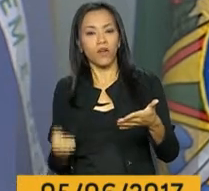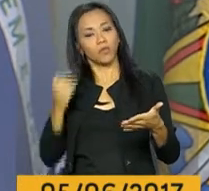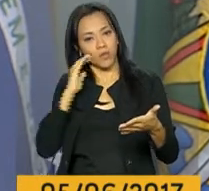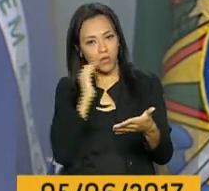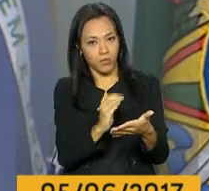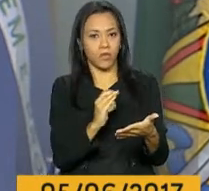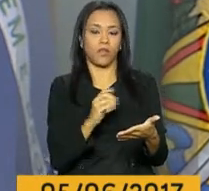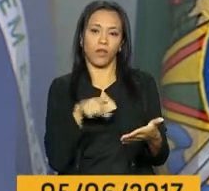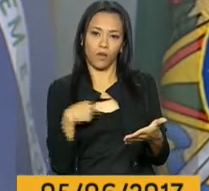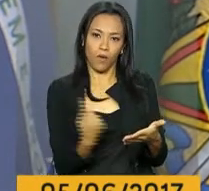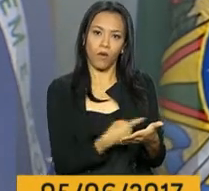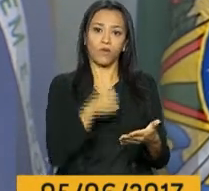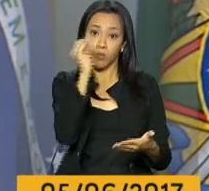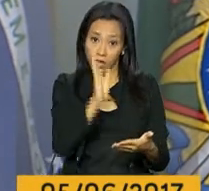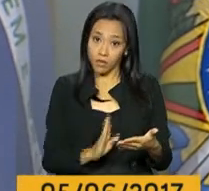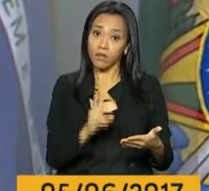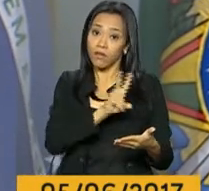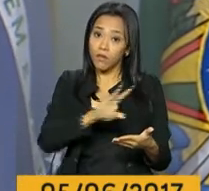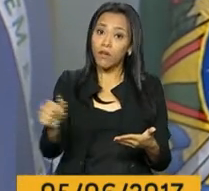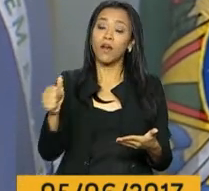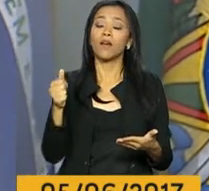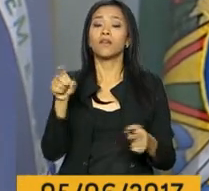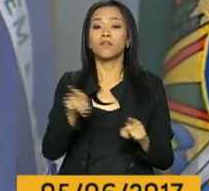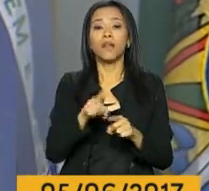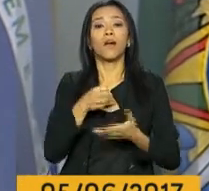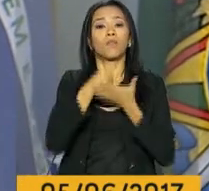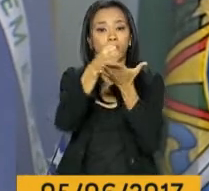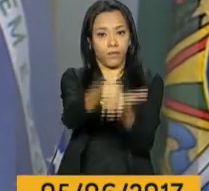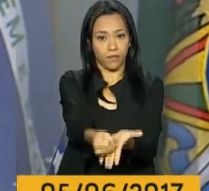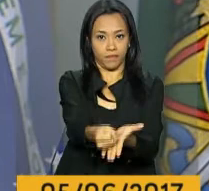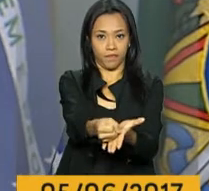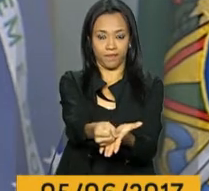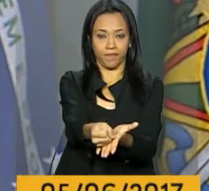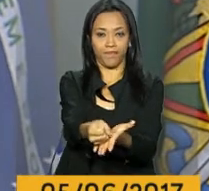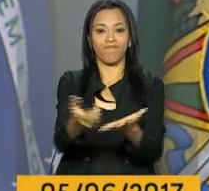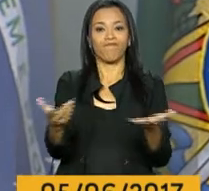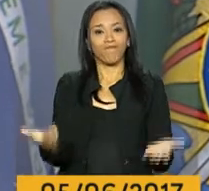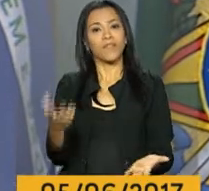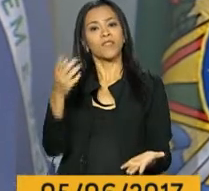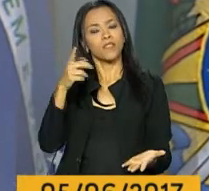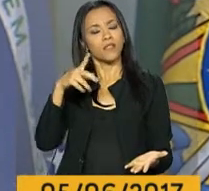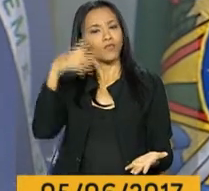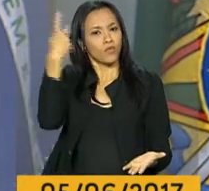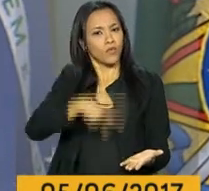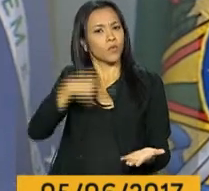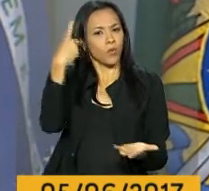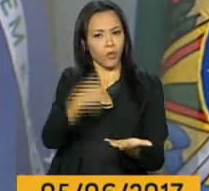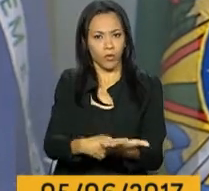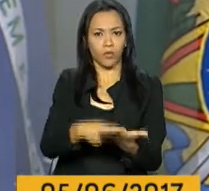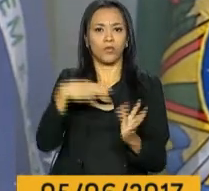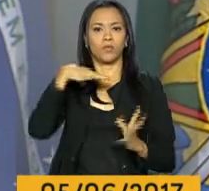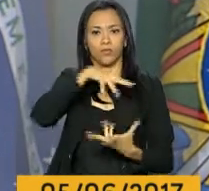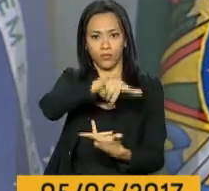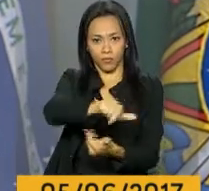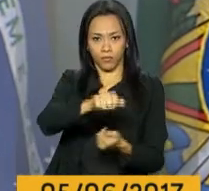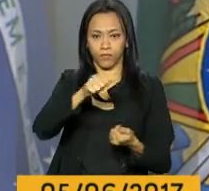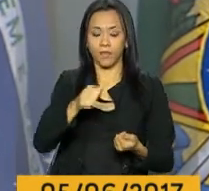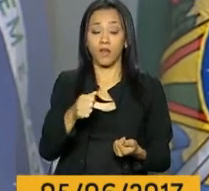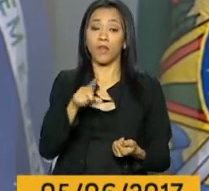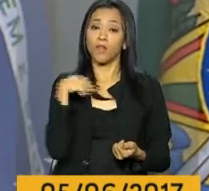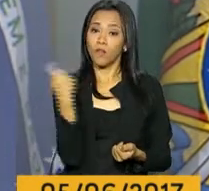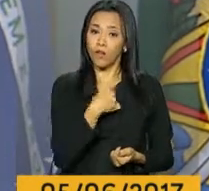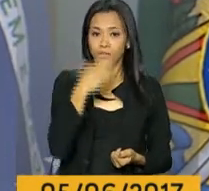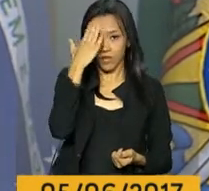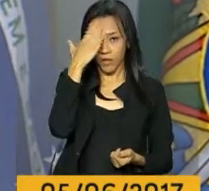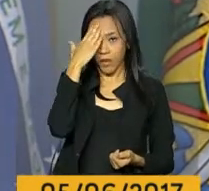brasil sua contribuição é estar à altura da sua responsabilidade mas sabemos também